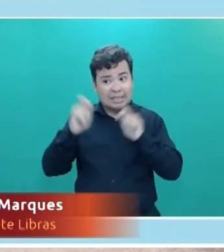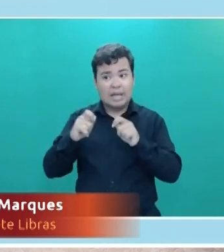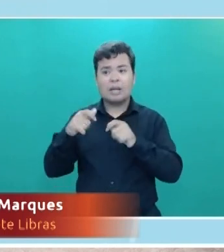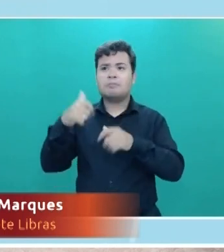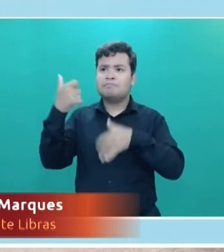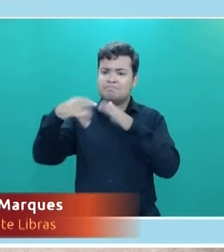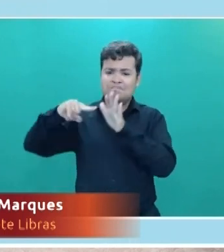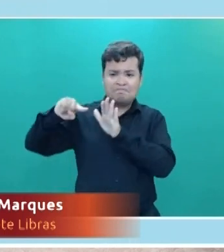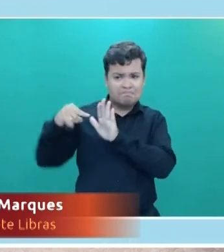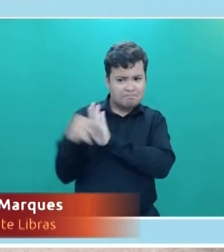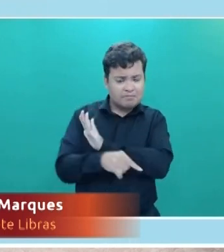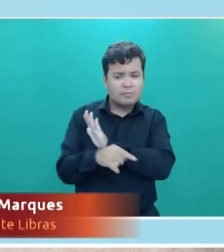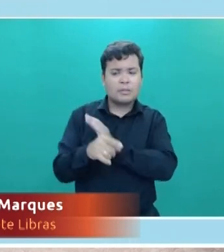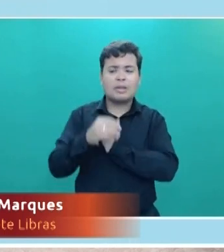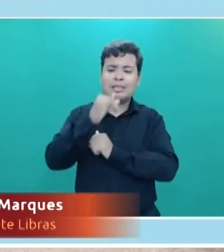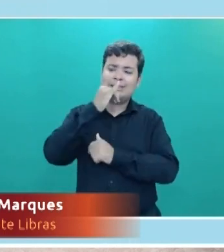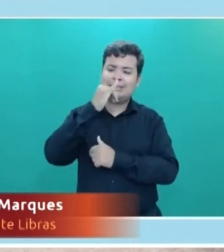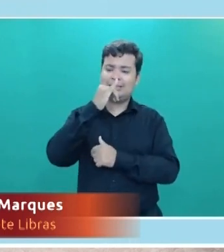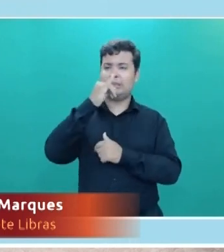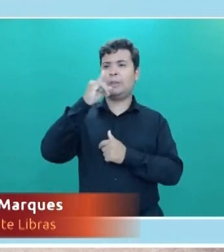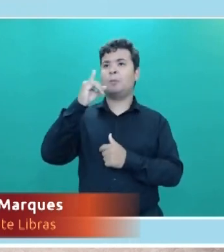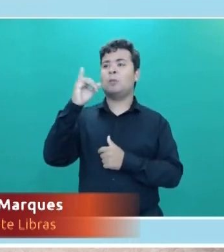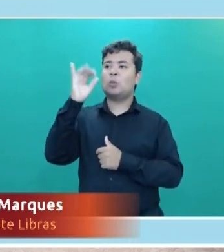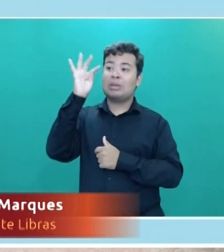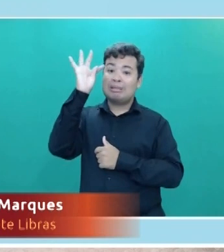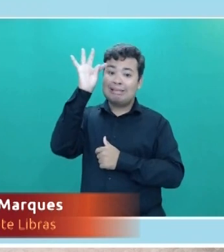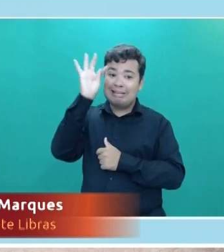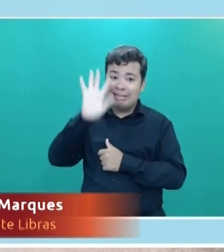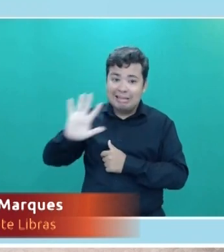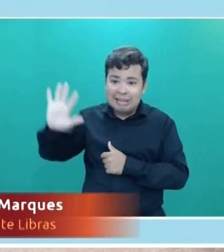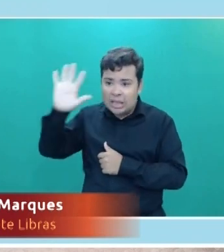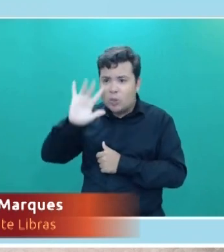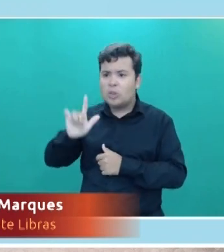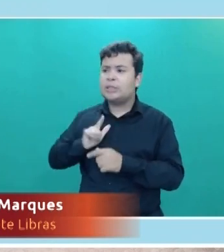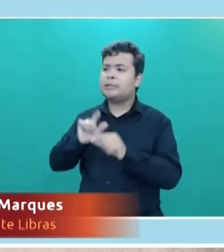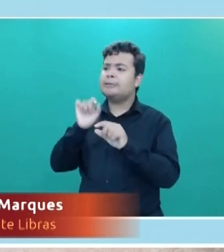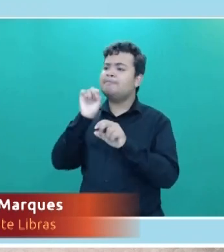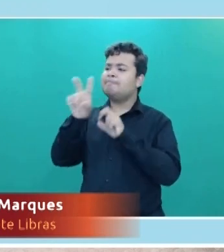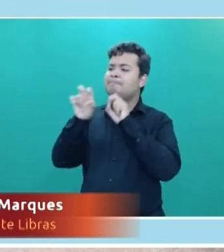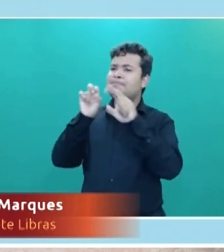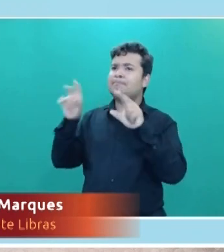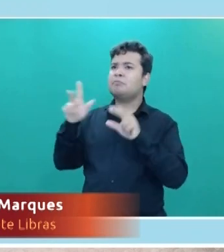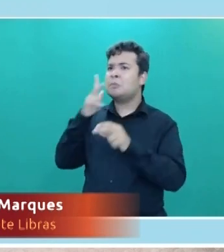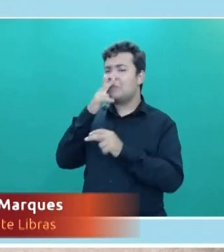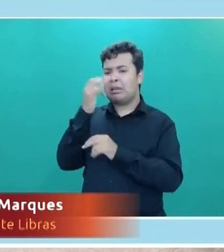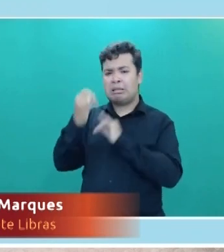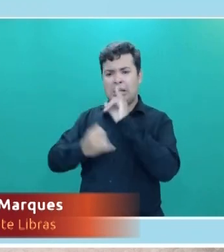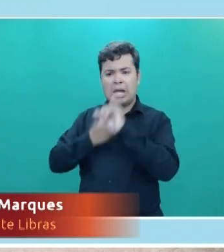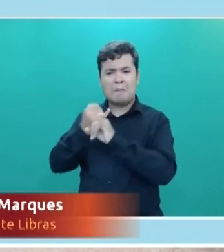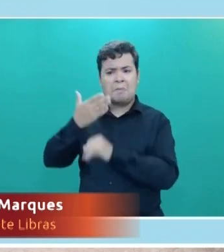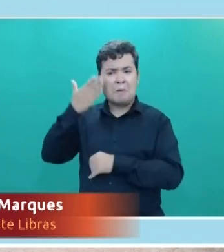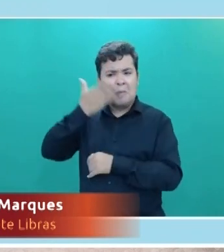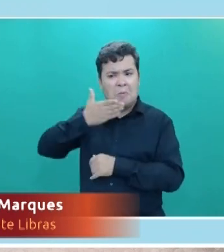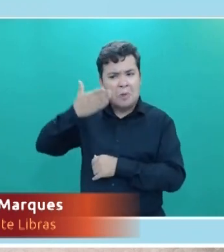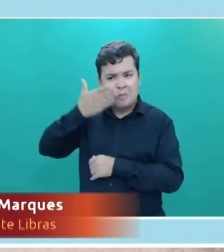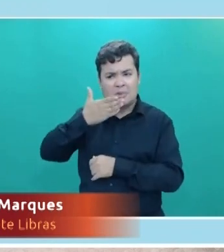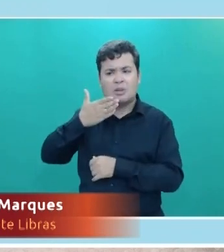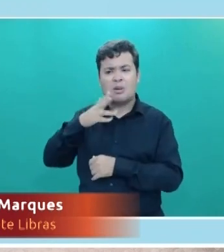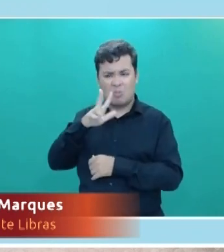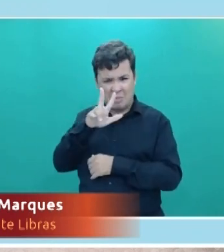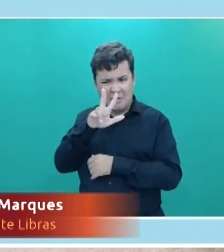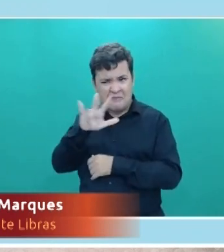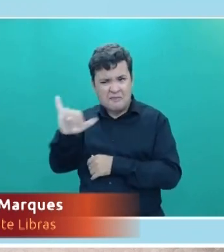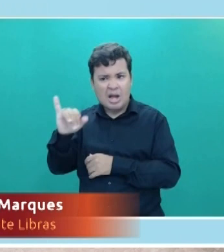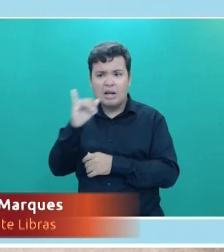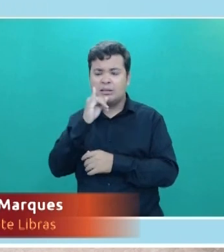que essas teorias que hoje parecem ainda discursos na internet, isso vai reverberar também na luta por direito,